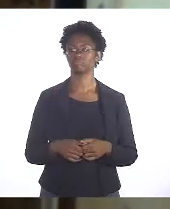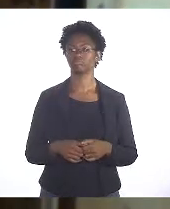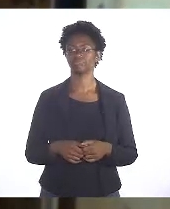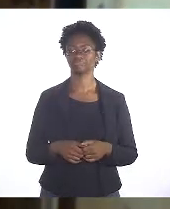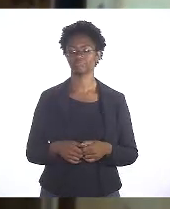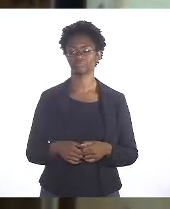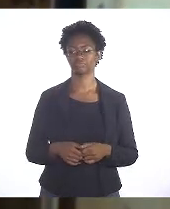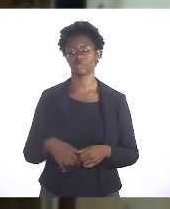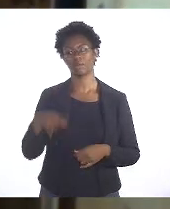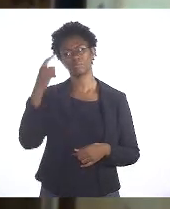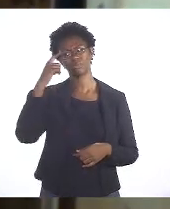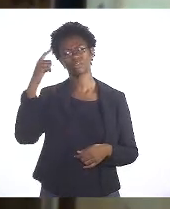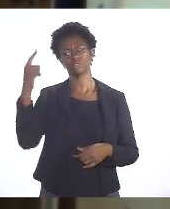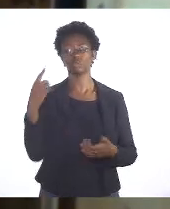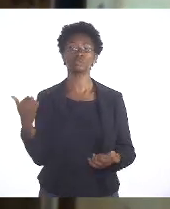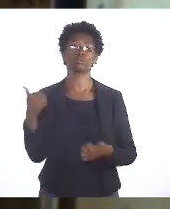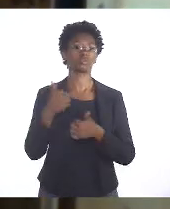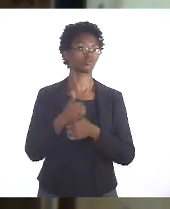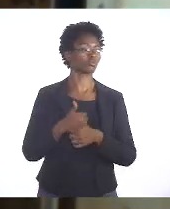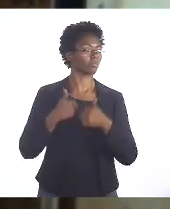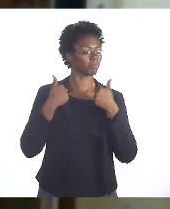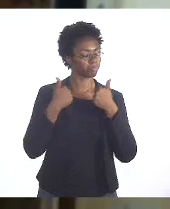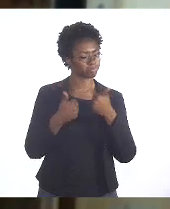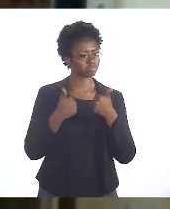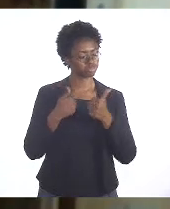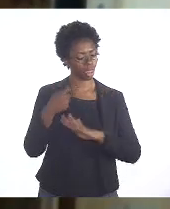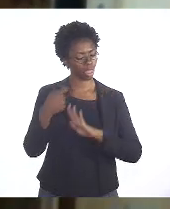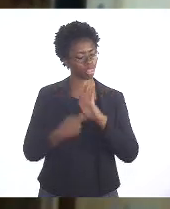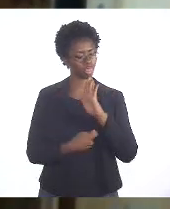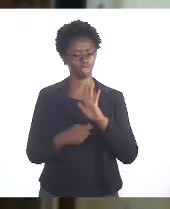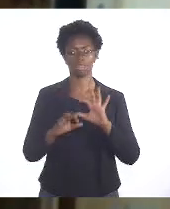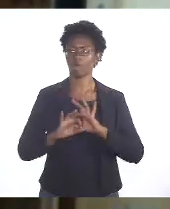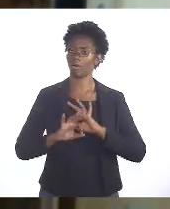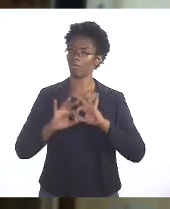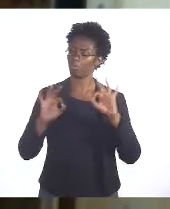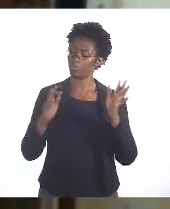considerado substitutivo com uma boa redação.